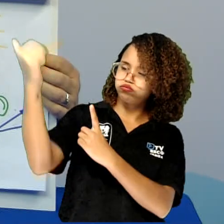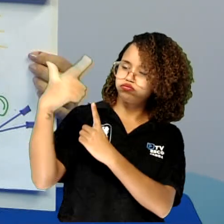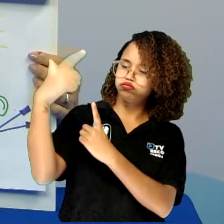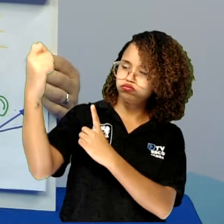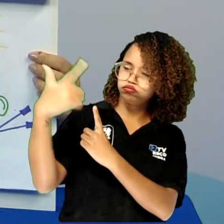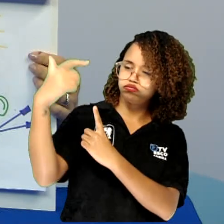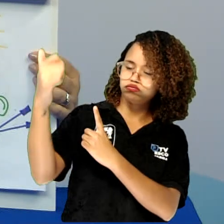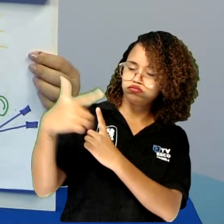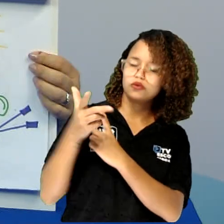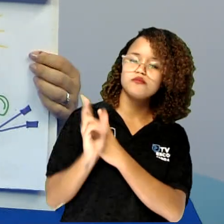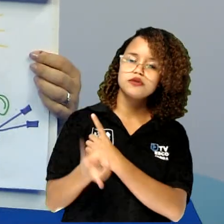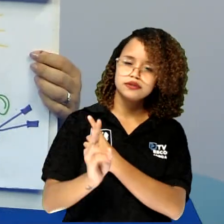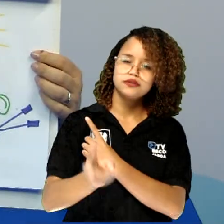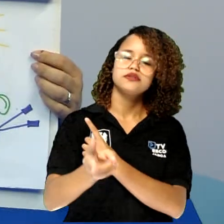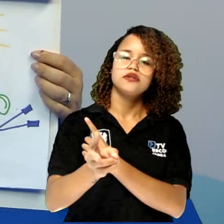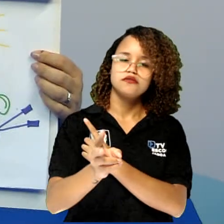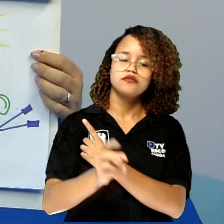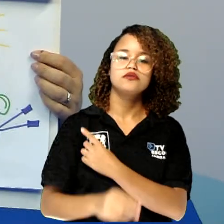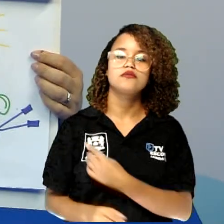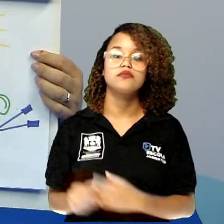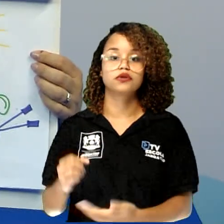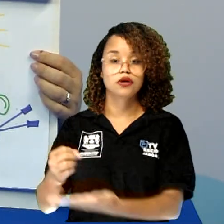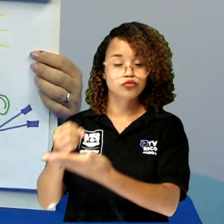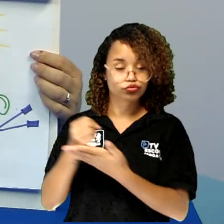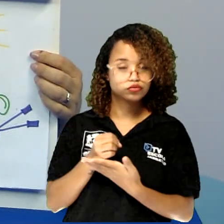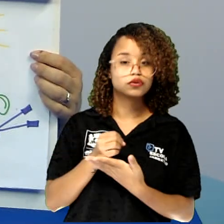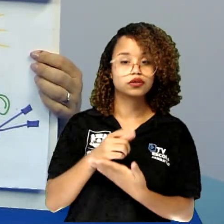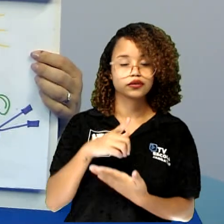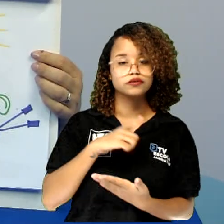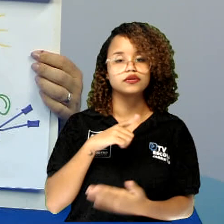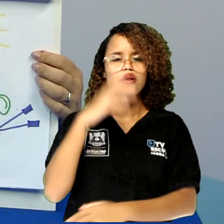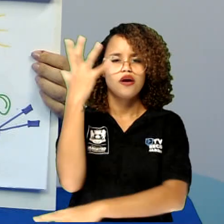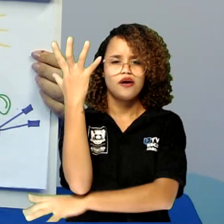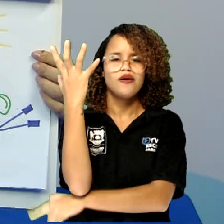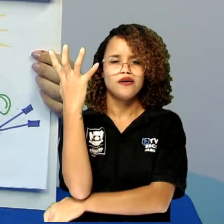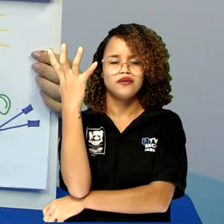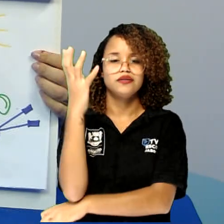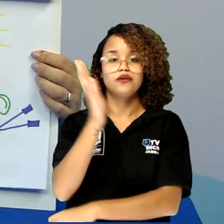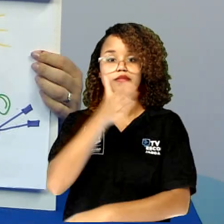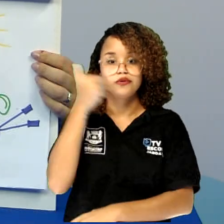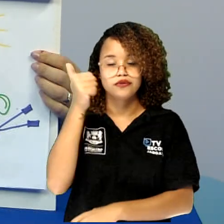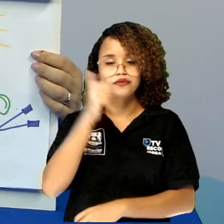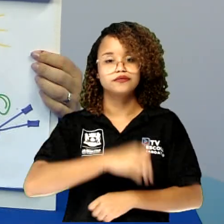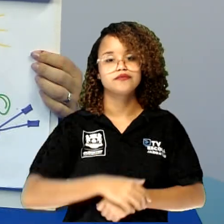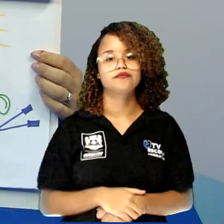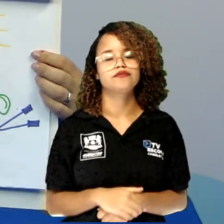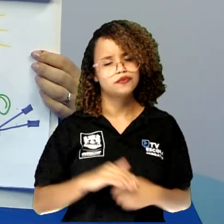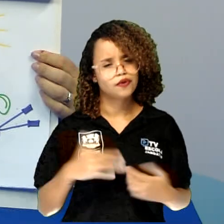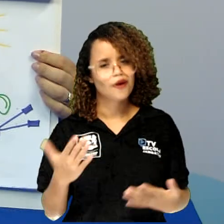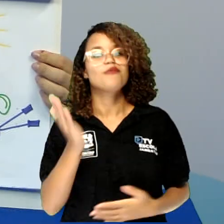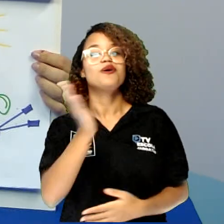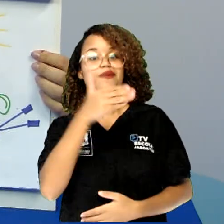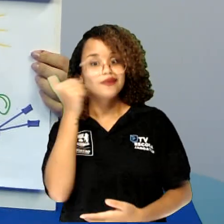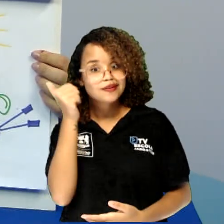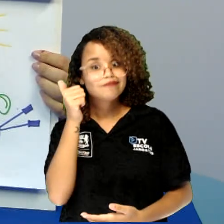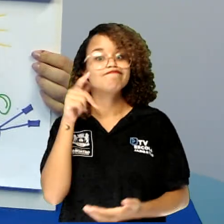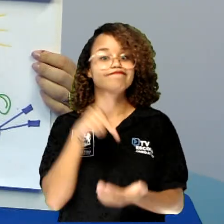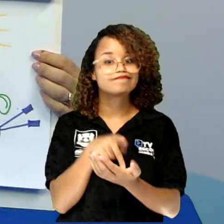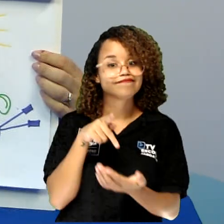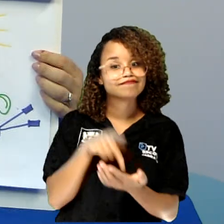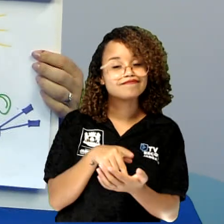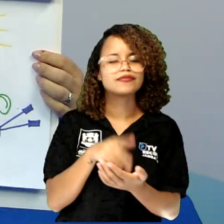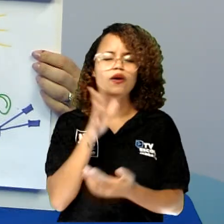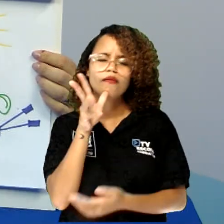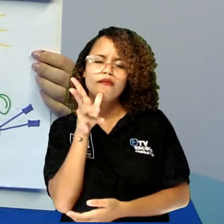fortes, bem quentes, que era para ajudar aquela raizinha vermelha a ir melhorando. E ela ia melhorando mesmo,